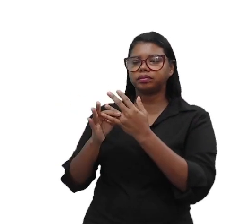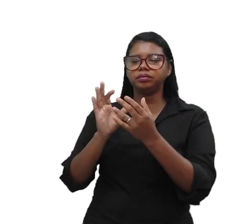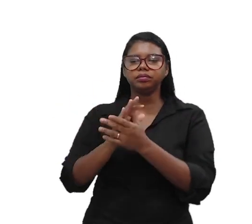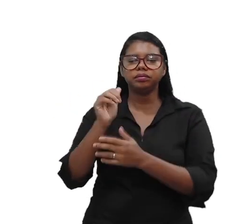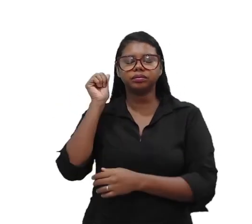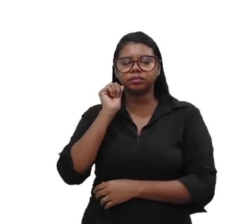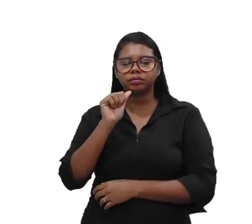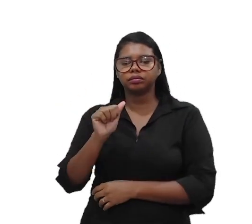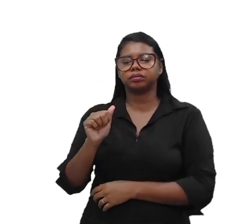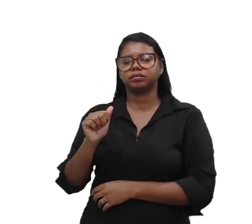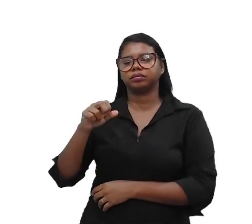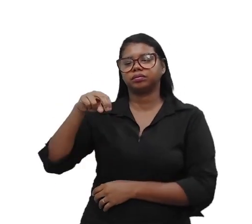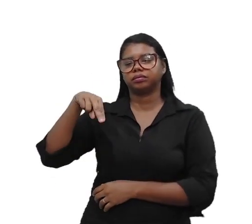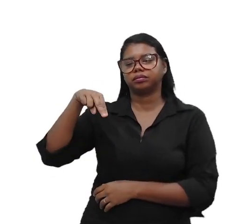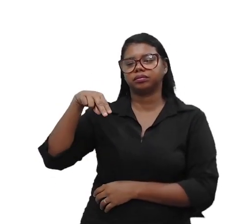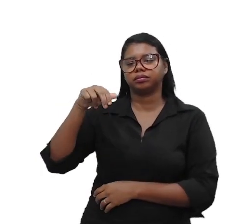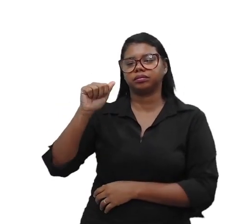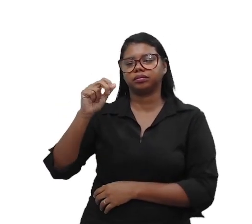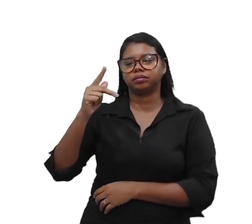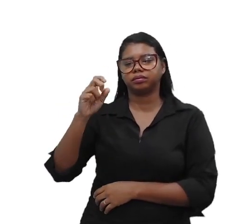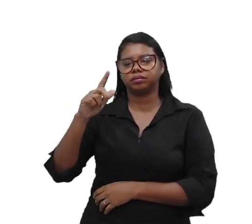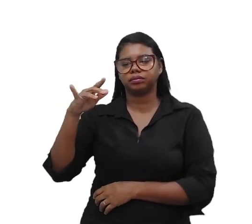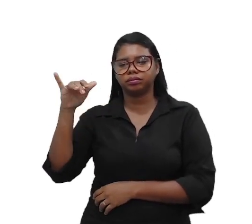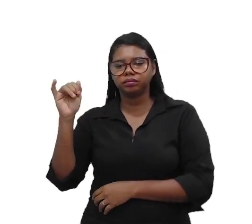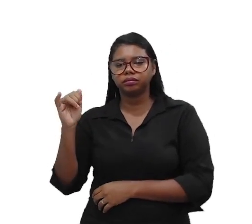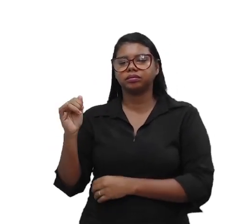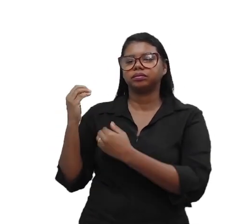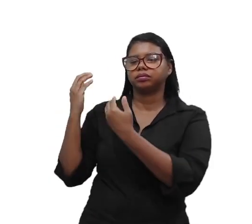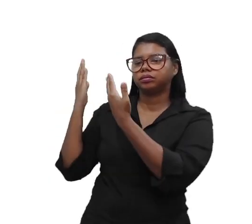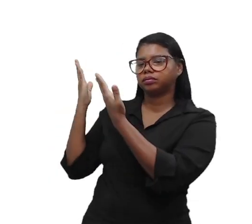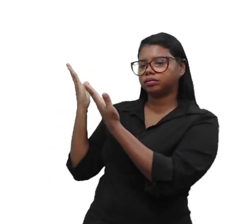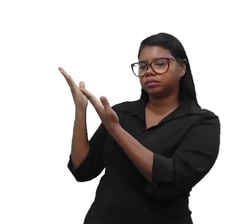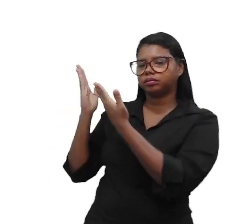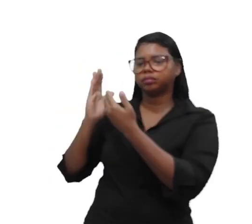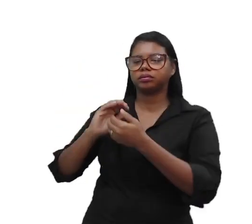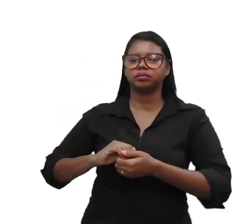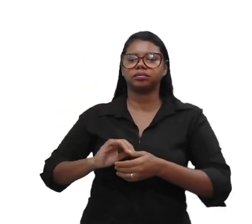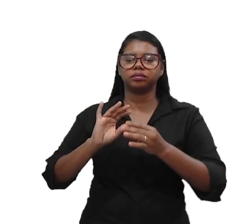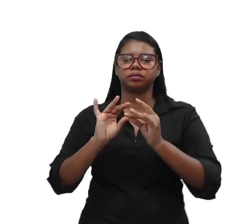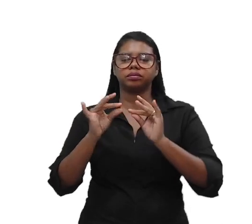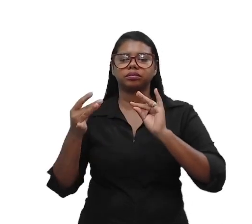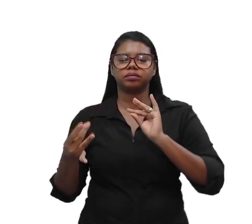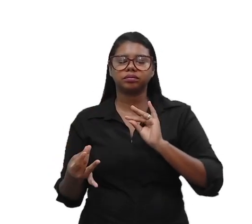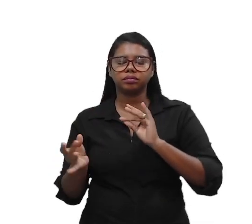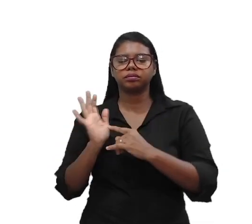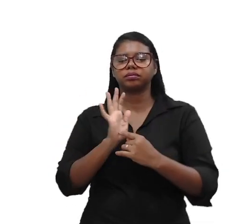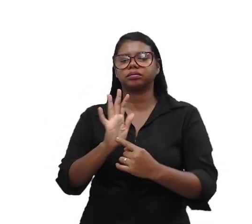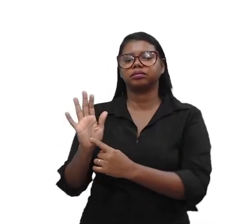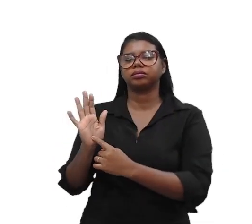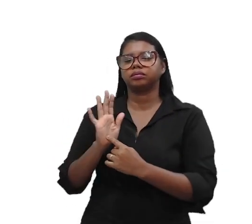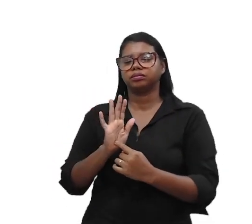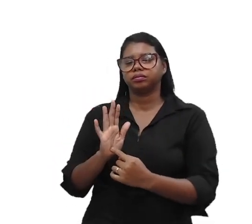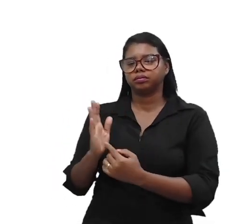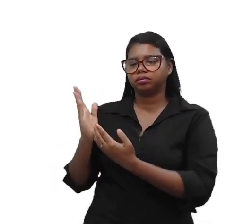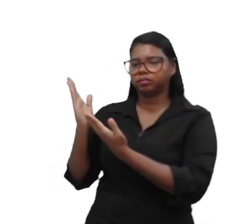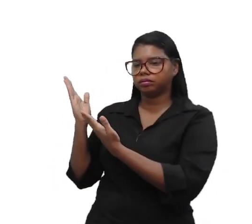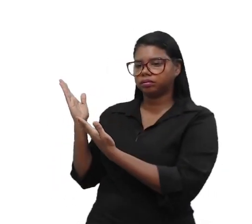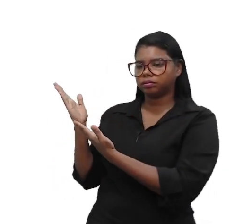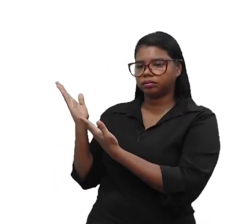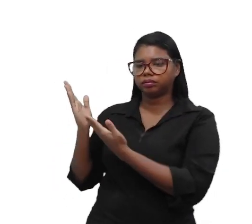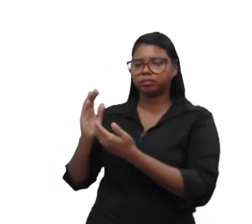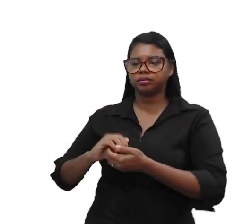Napoleão Bonaparte, onde a gente vê uma série de elementos do classicismo, né? No caso, o neoclassicismo,